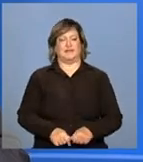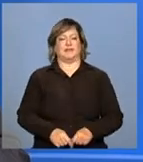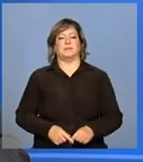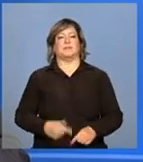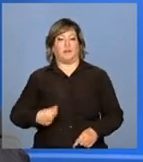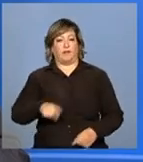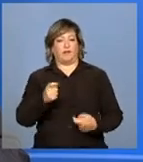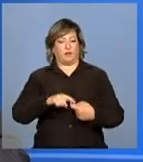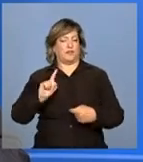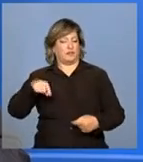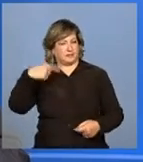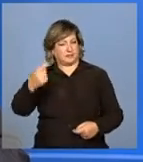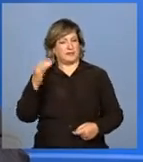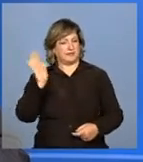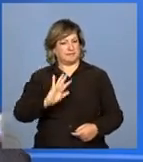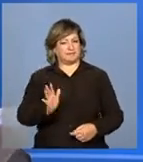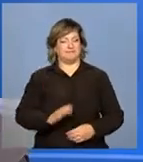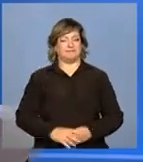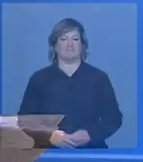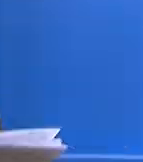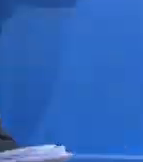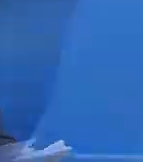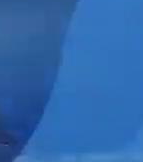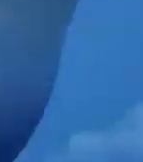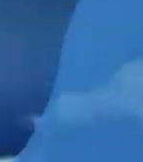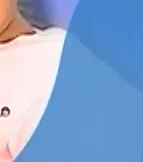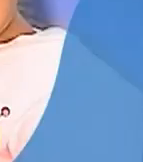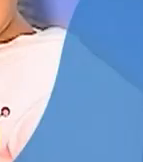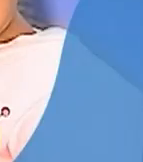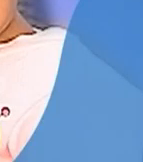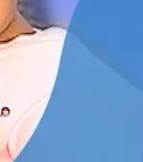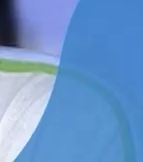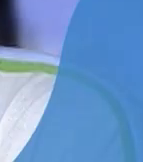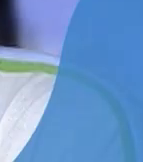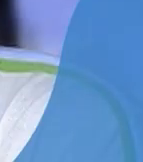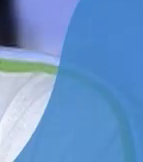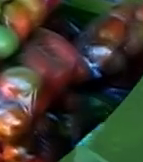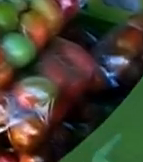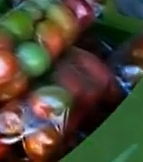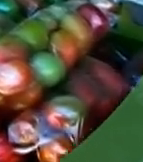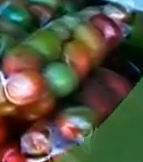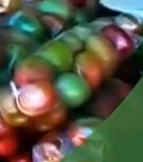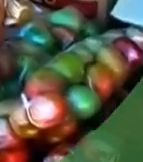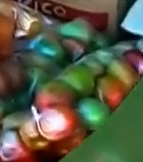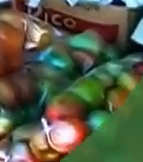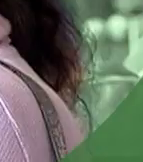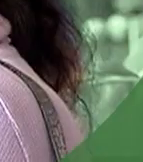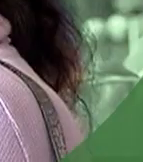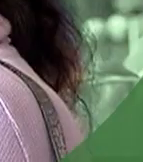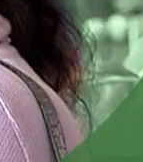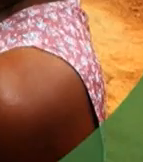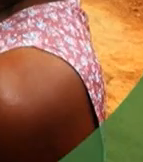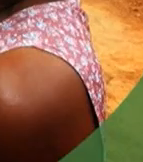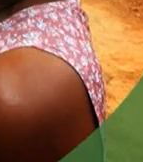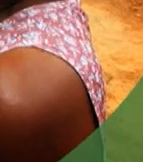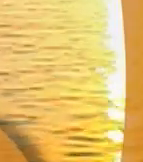a gente se ver um mais um E aí